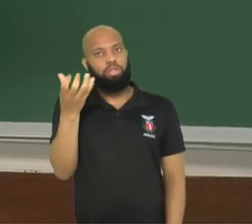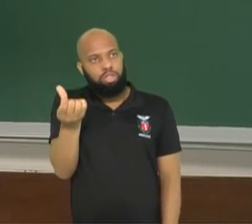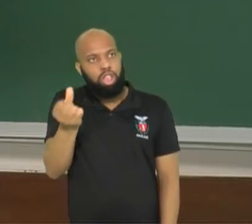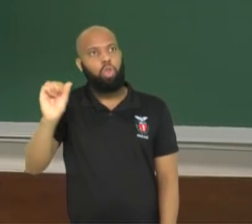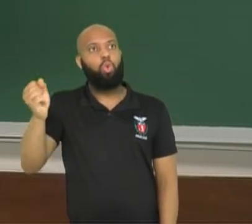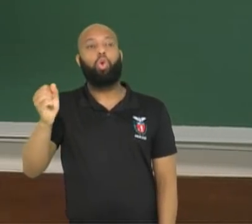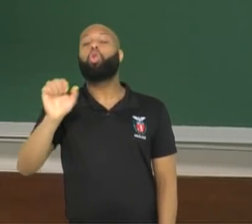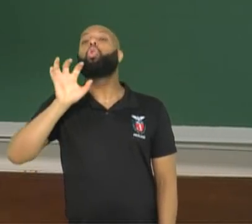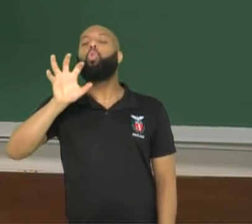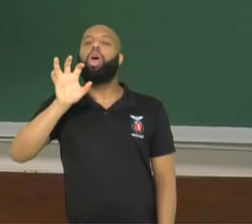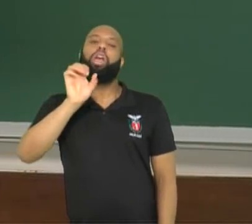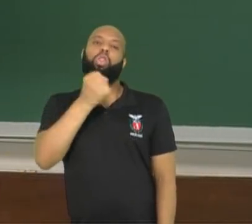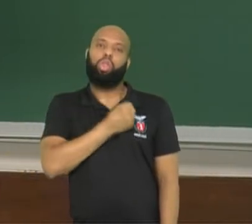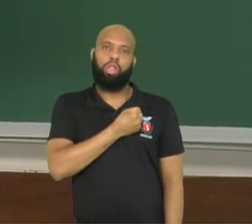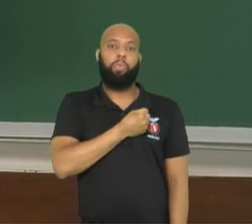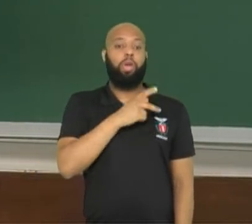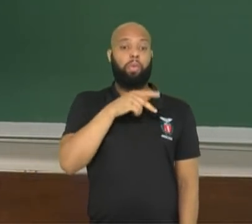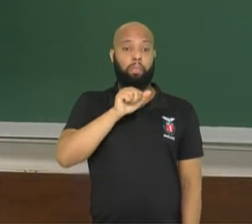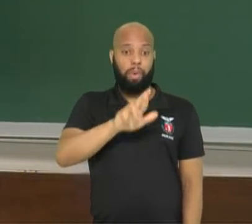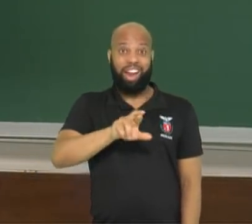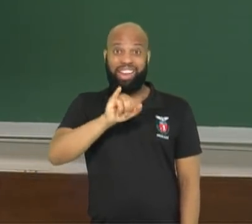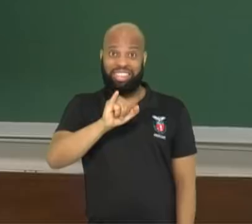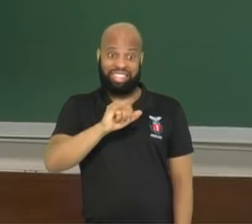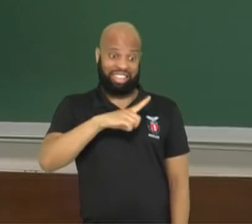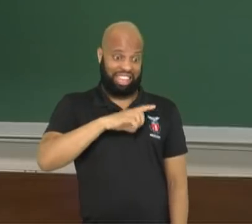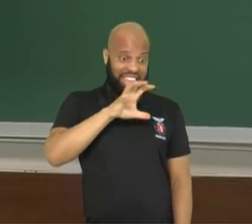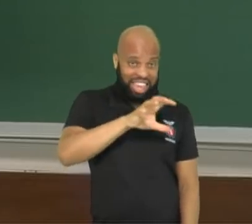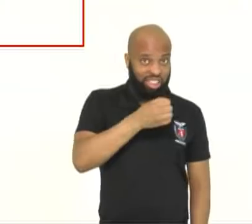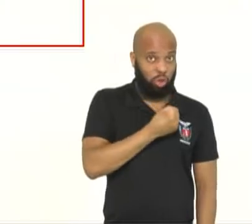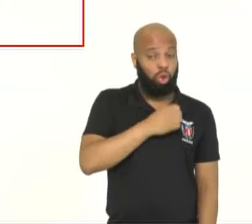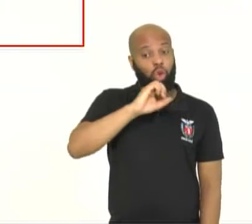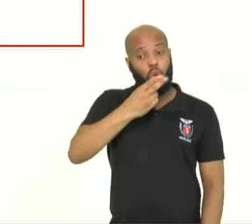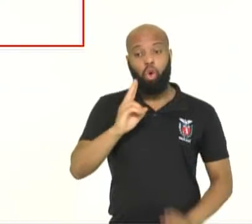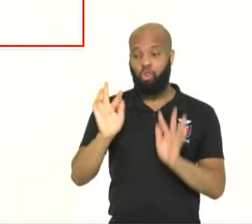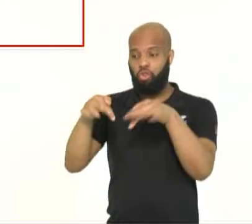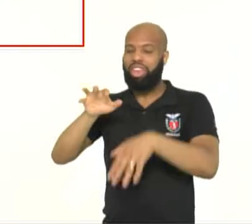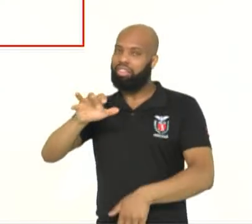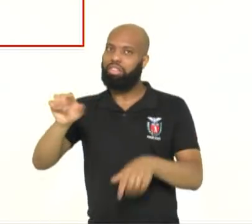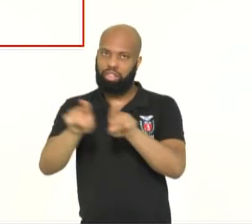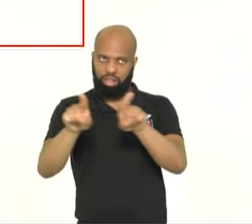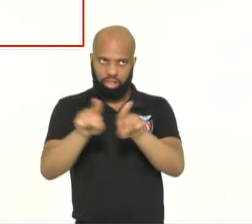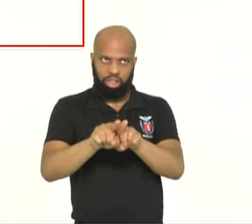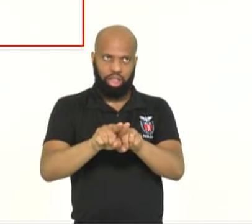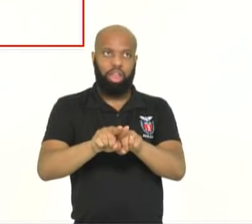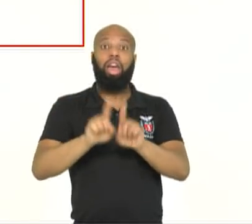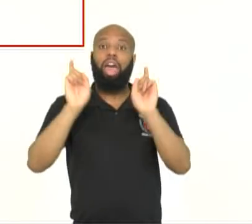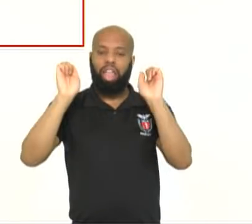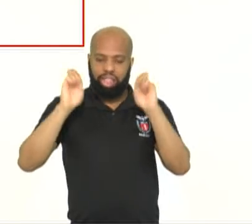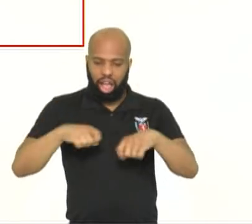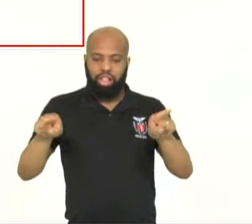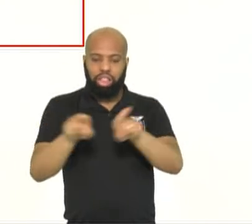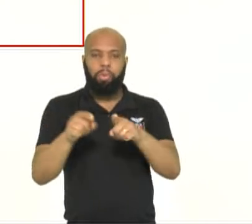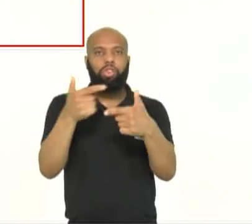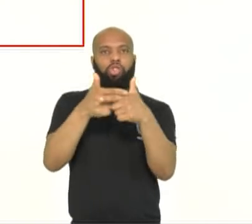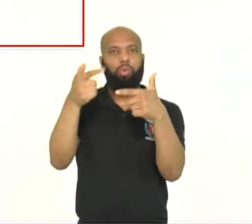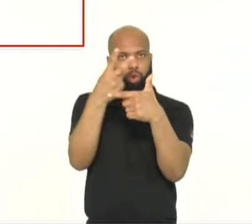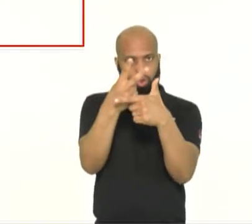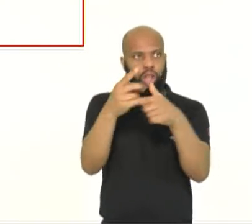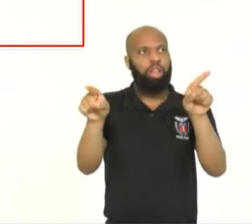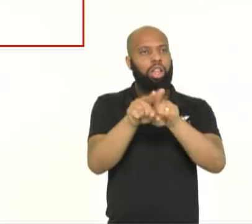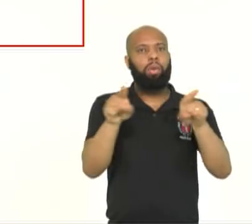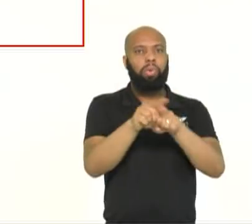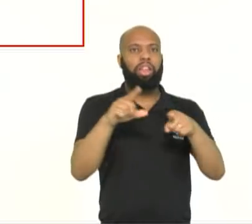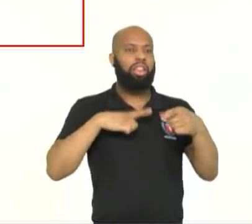8. Esse é o número par. Tá? Então, os números pares, eles são aqueles números que são divisíveis por 2 e